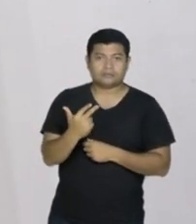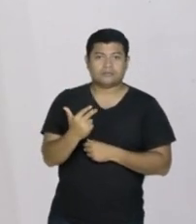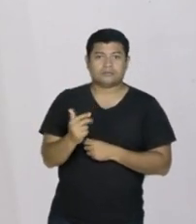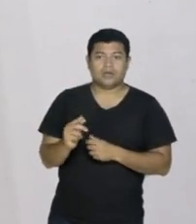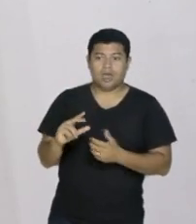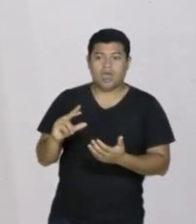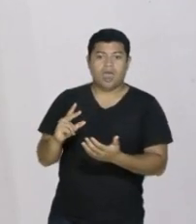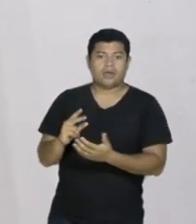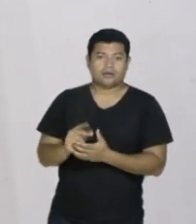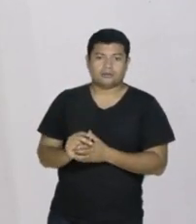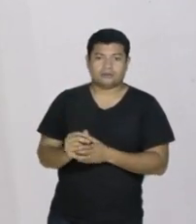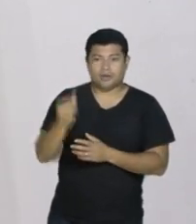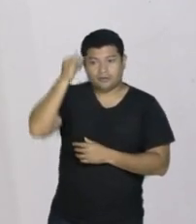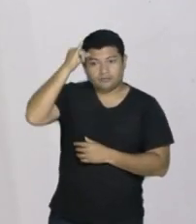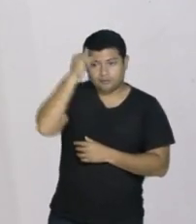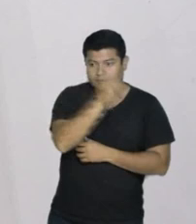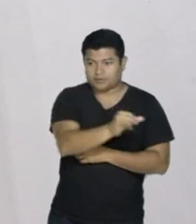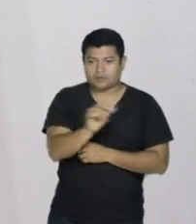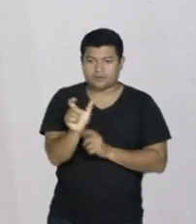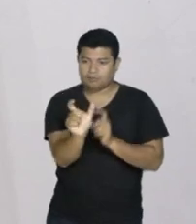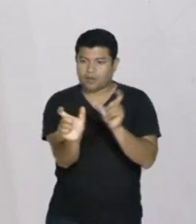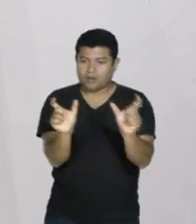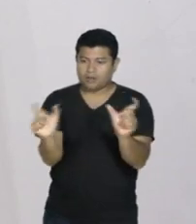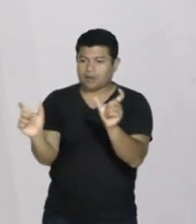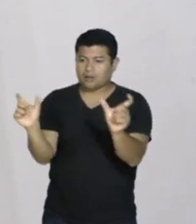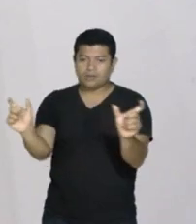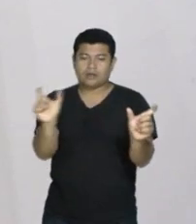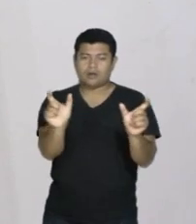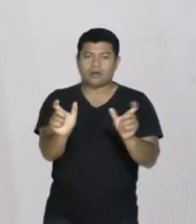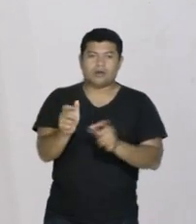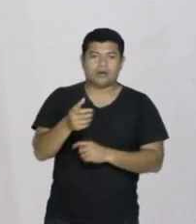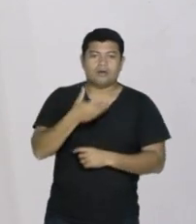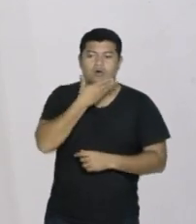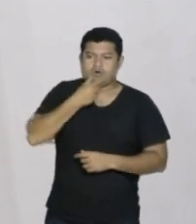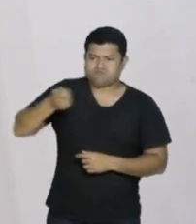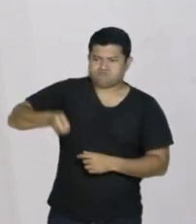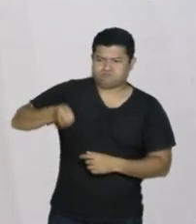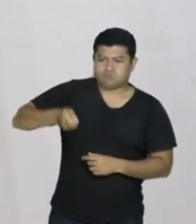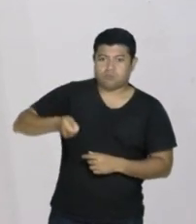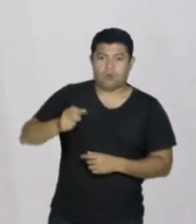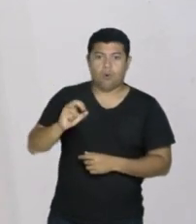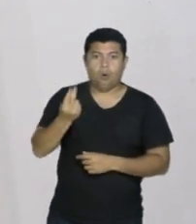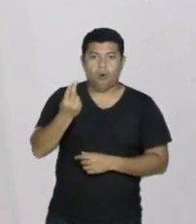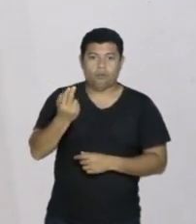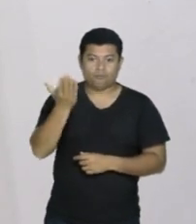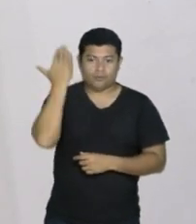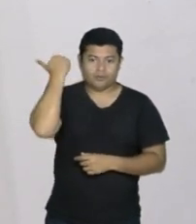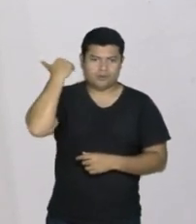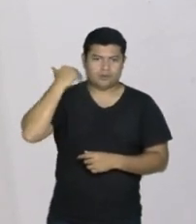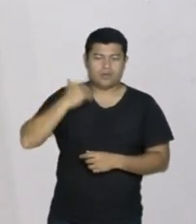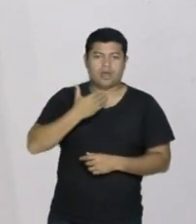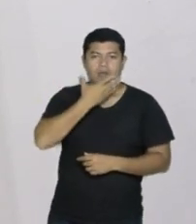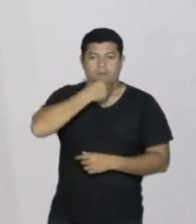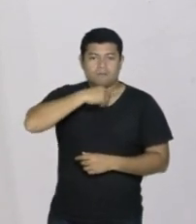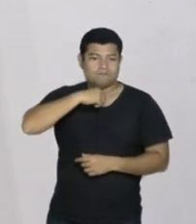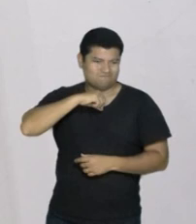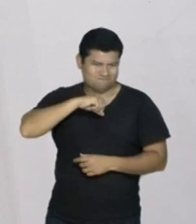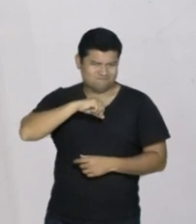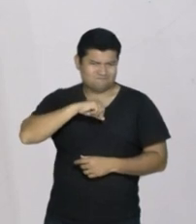machistas e patriarcais até a língua portuguesa eles conseguiram problematizar